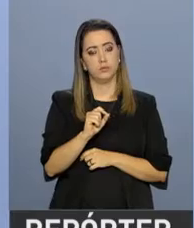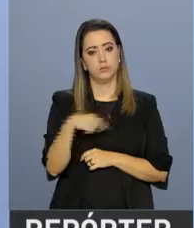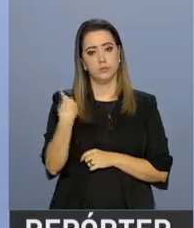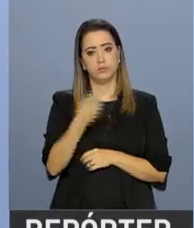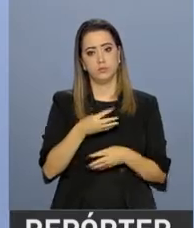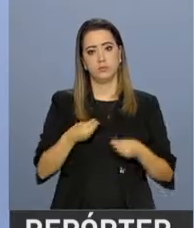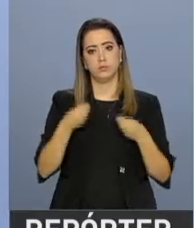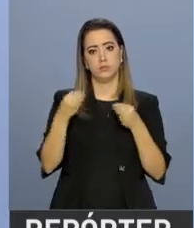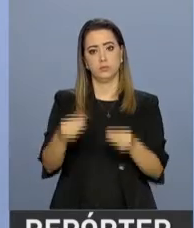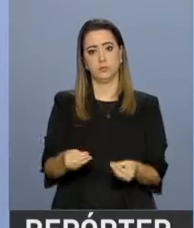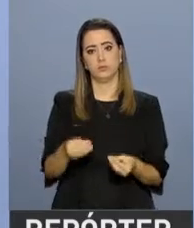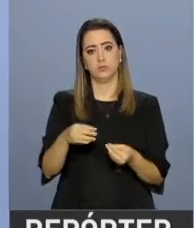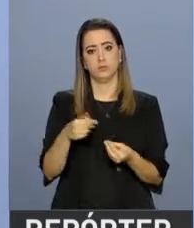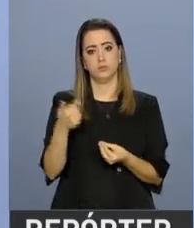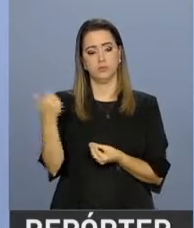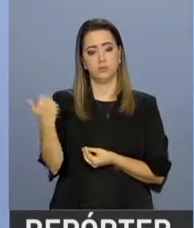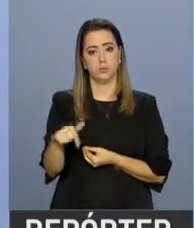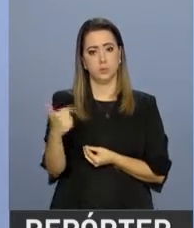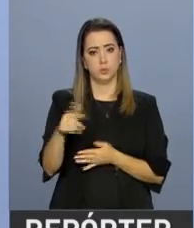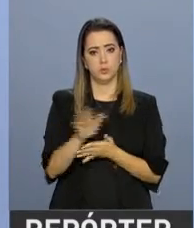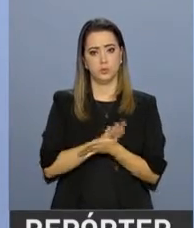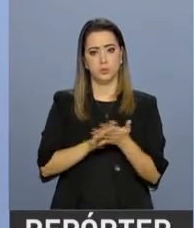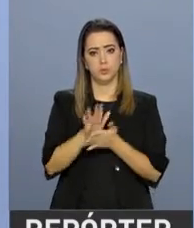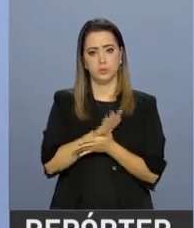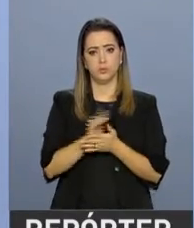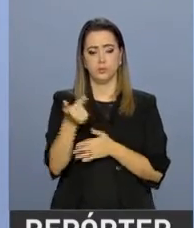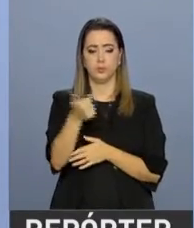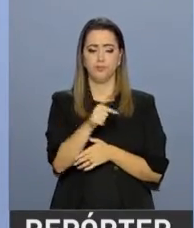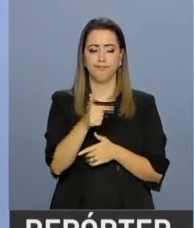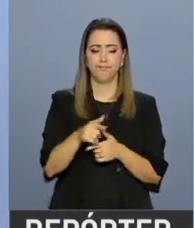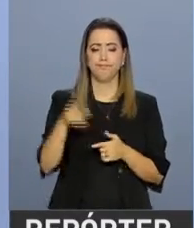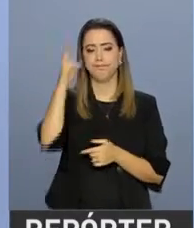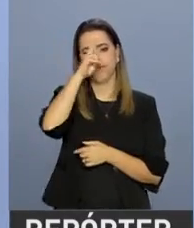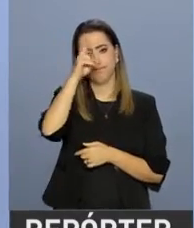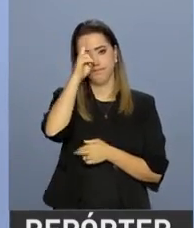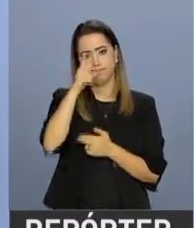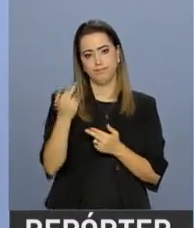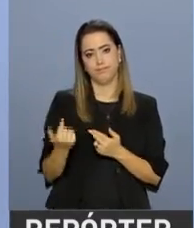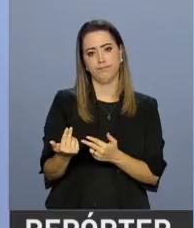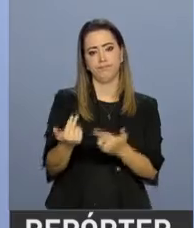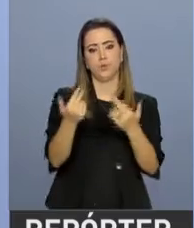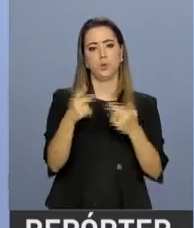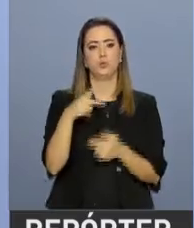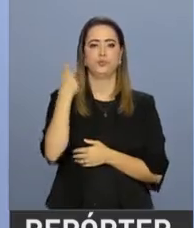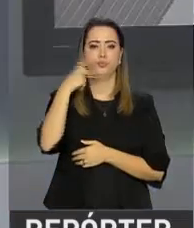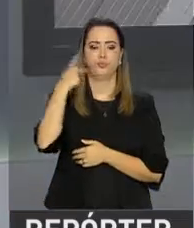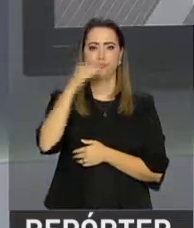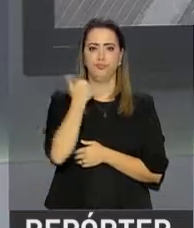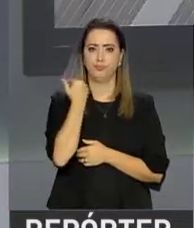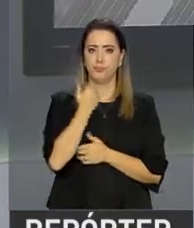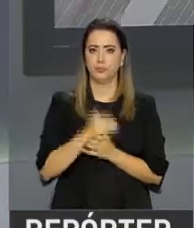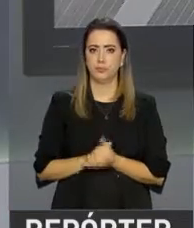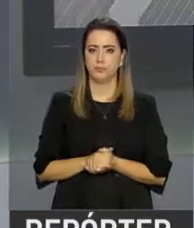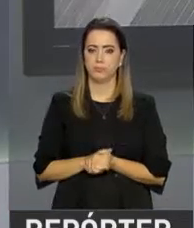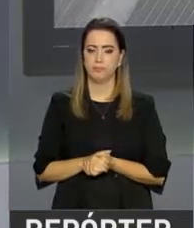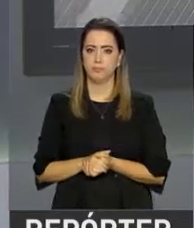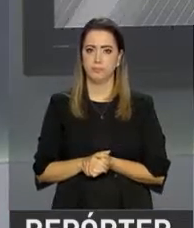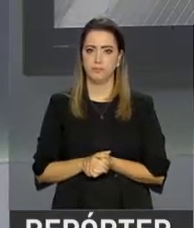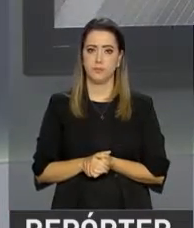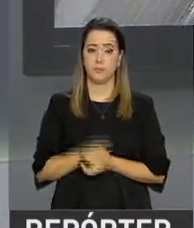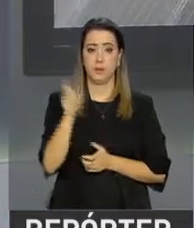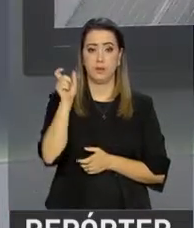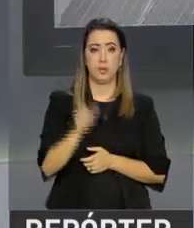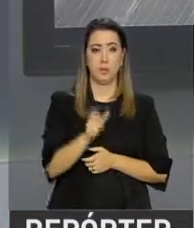nós garantiremos que não ocorra outras histórias como a da Marielle. Quem